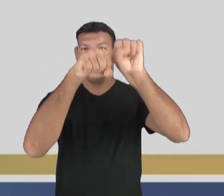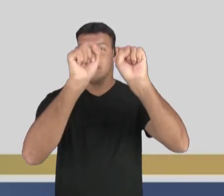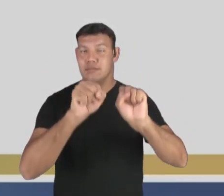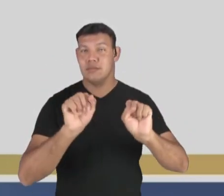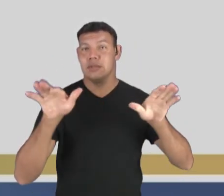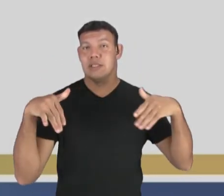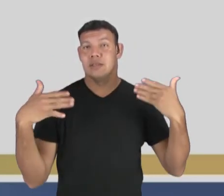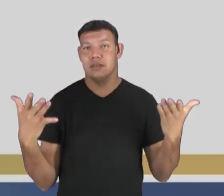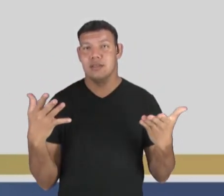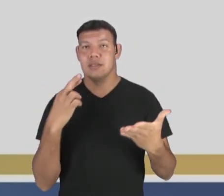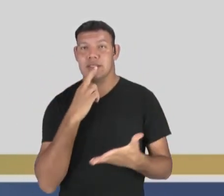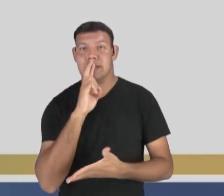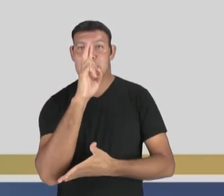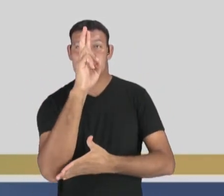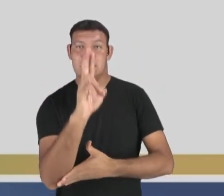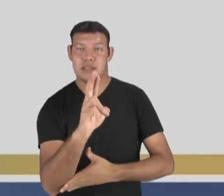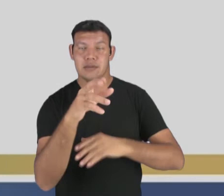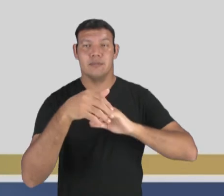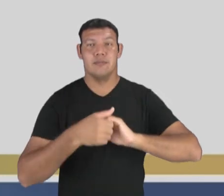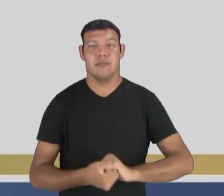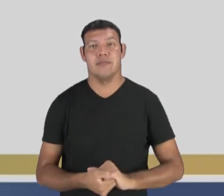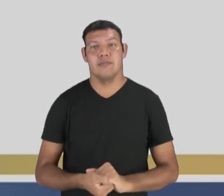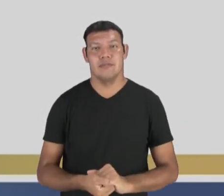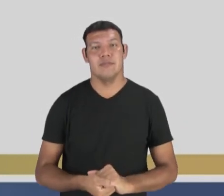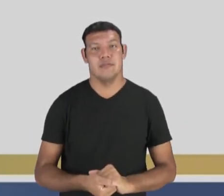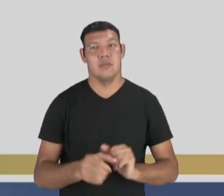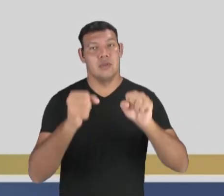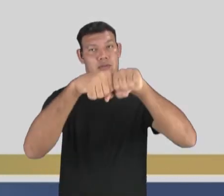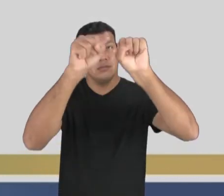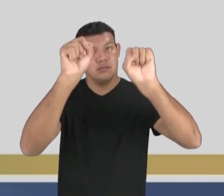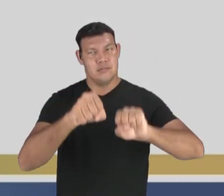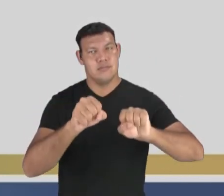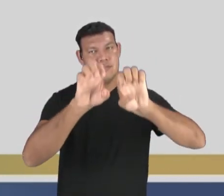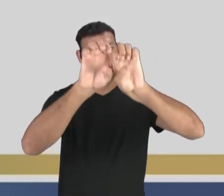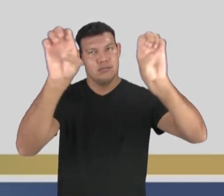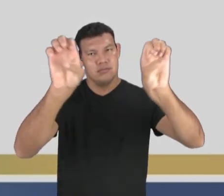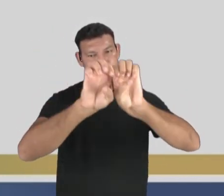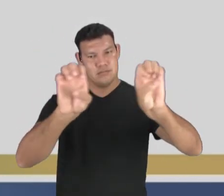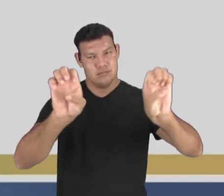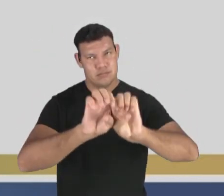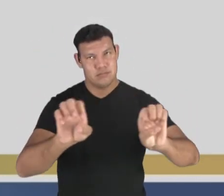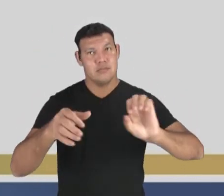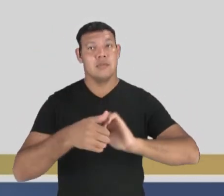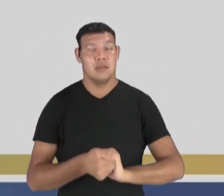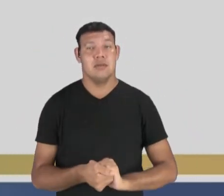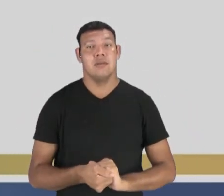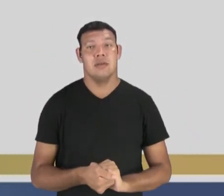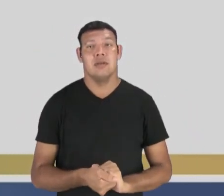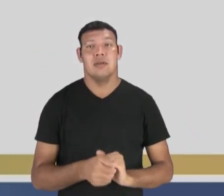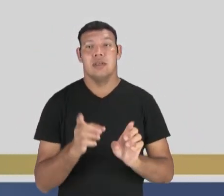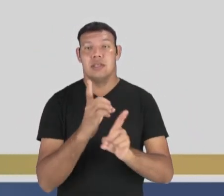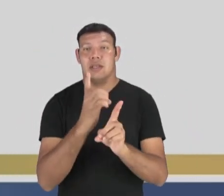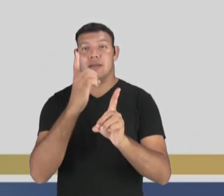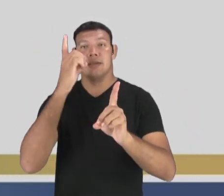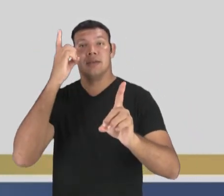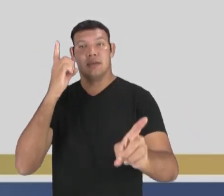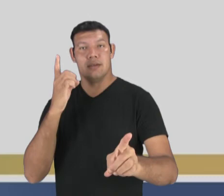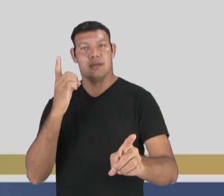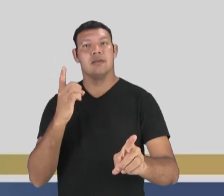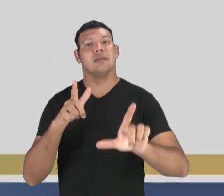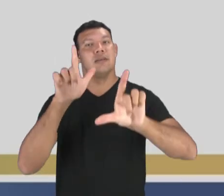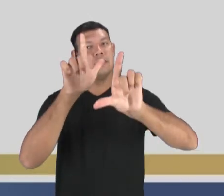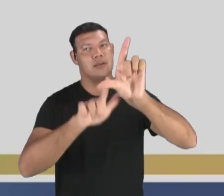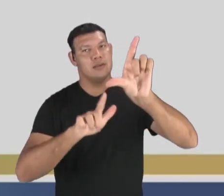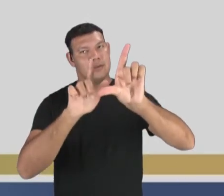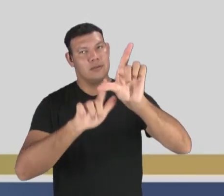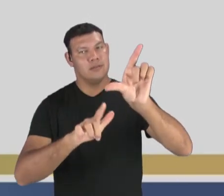seja, será a resposta para nosso sistema. Tudo bem? Quando você encontrar os valores das